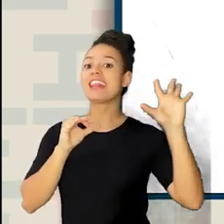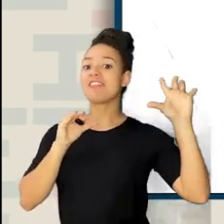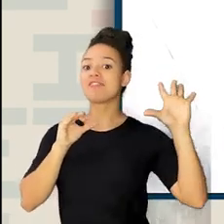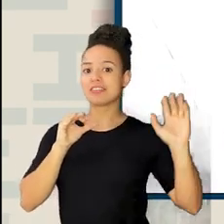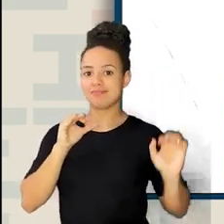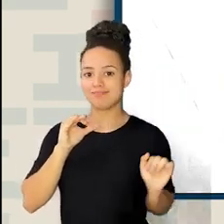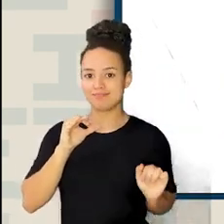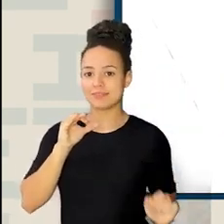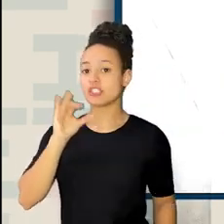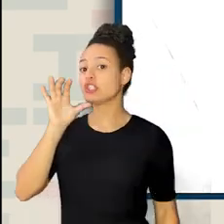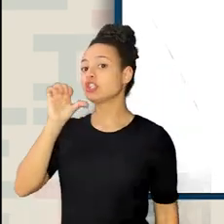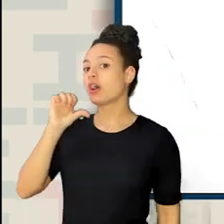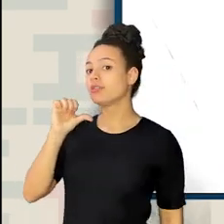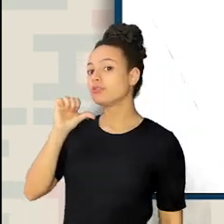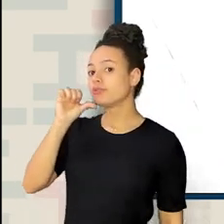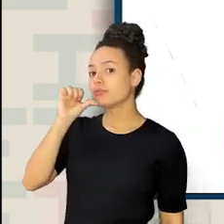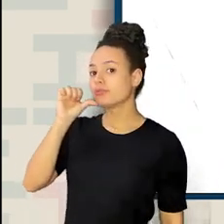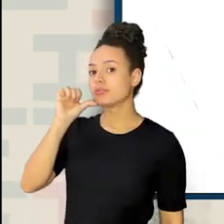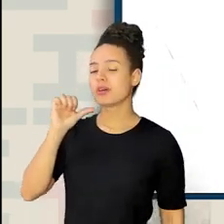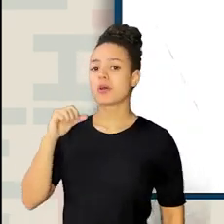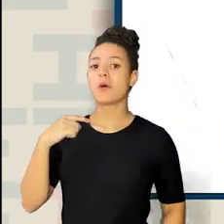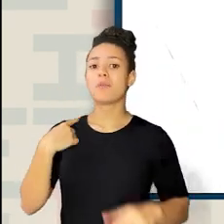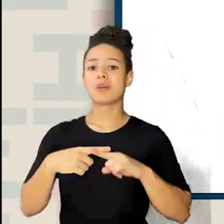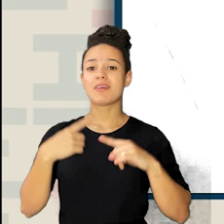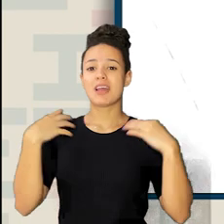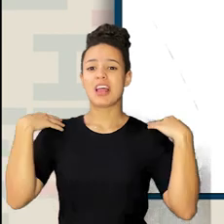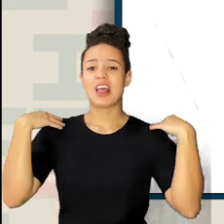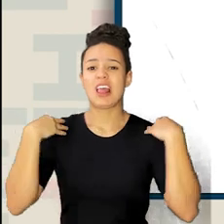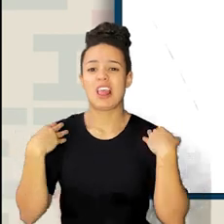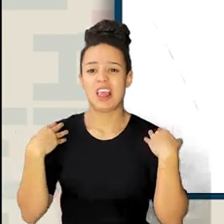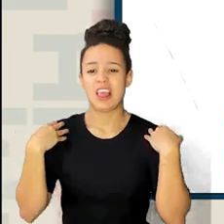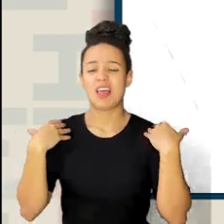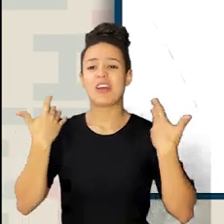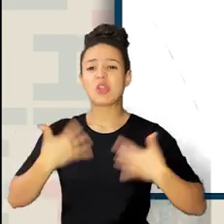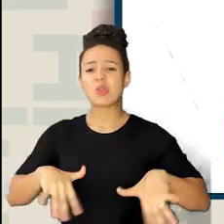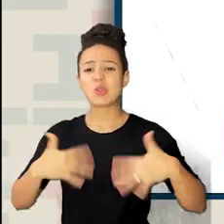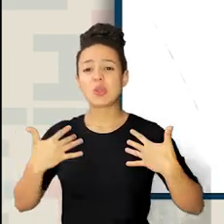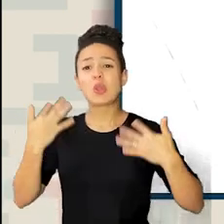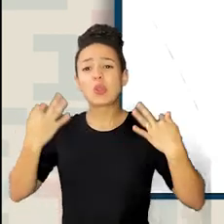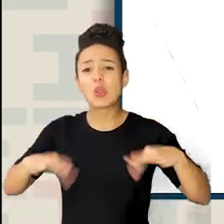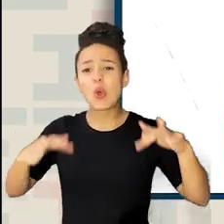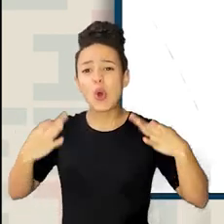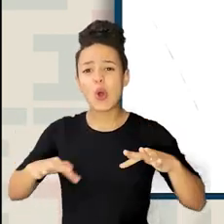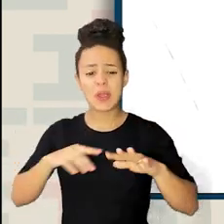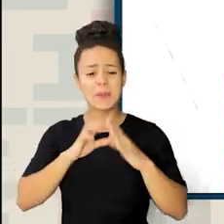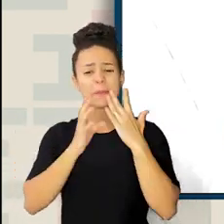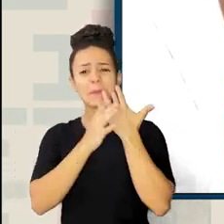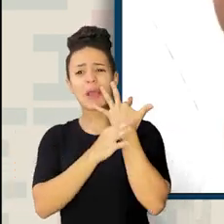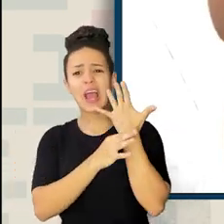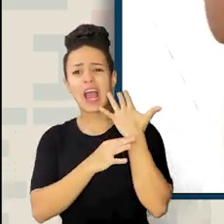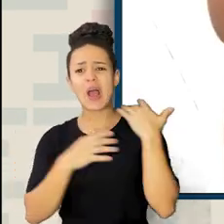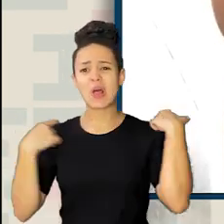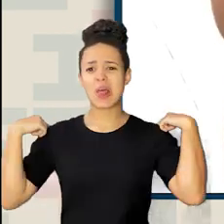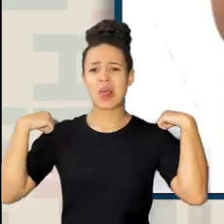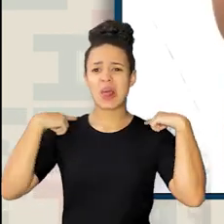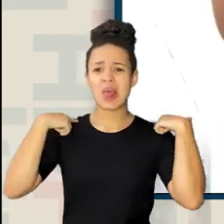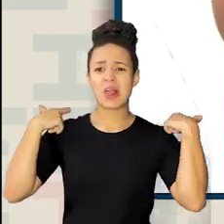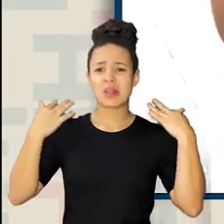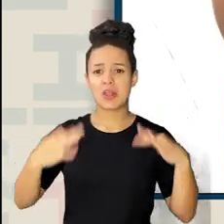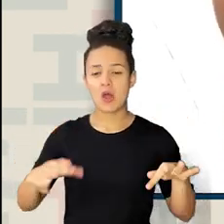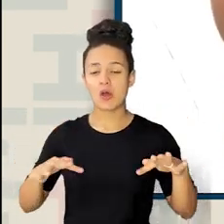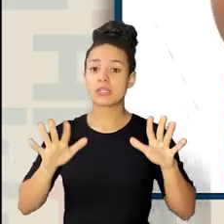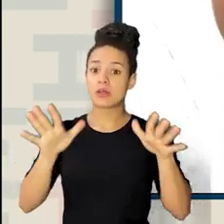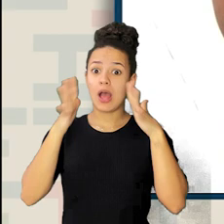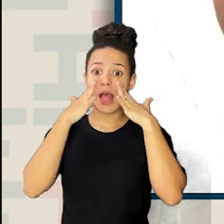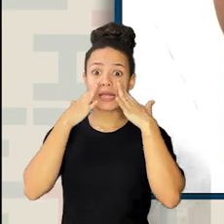flauta, porque senão gera tensão nos seus movimentos. Vai doer sua mão, vai doer seus ombros. Então, desde o início, é importante você